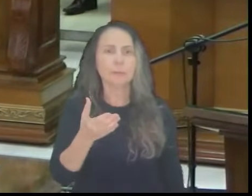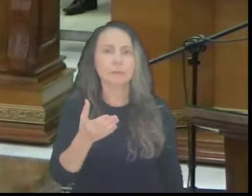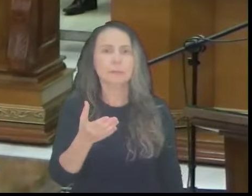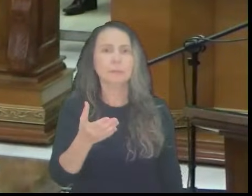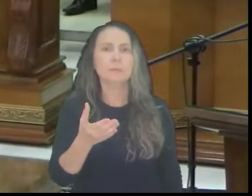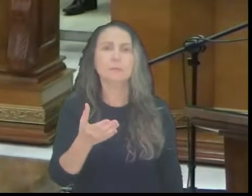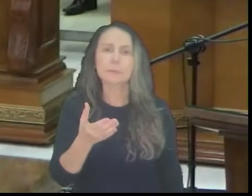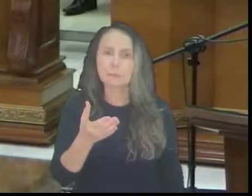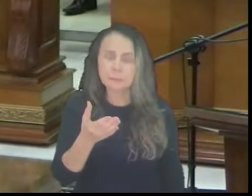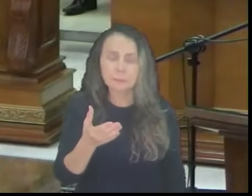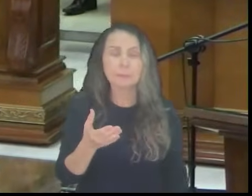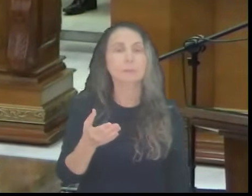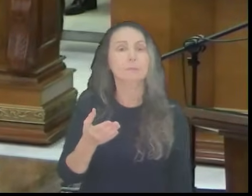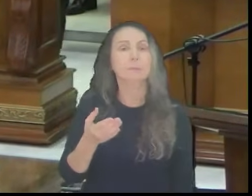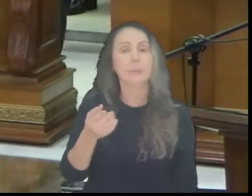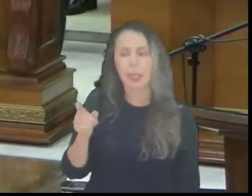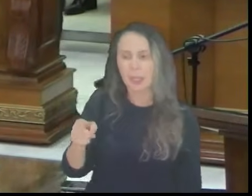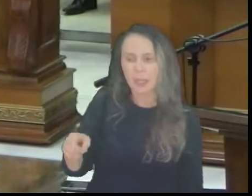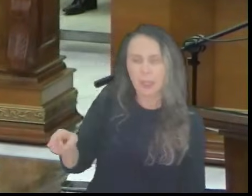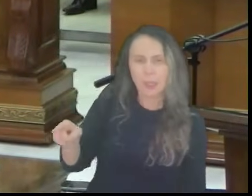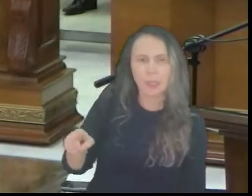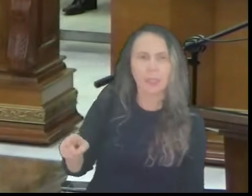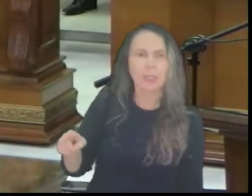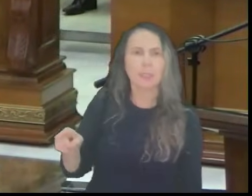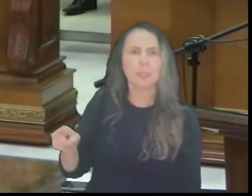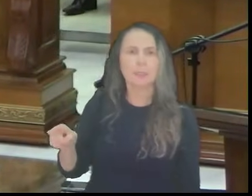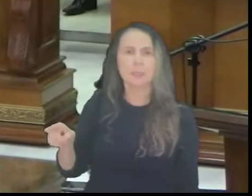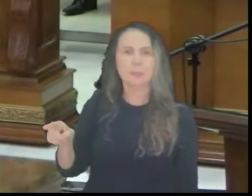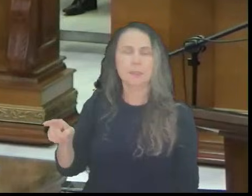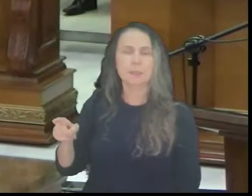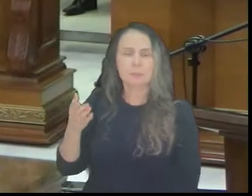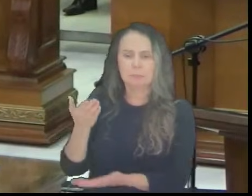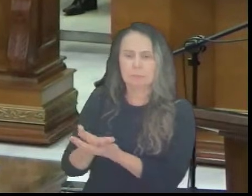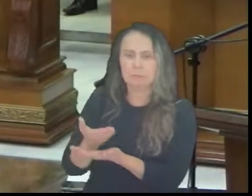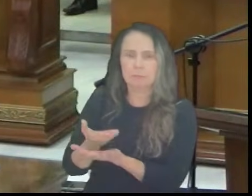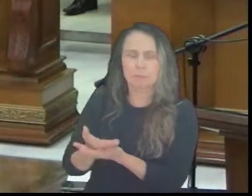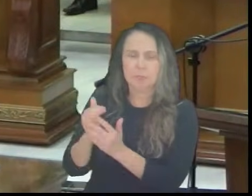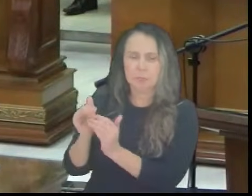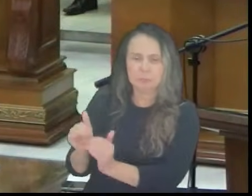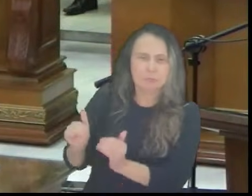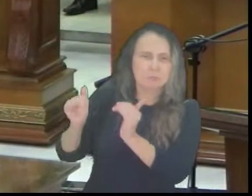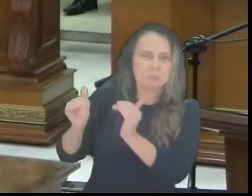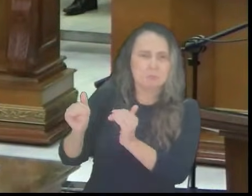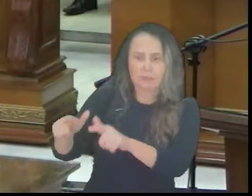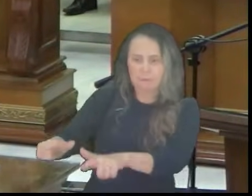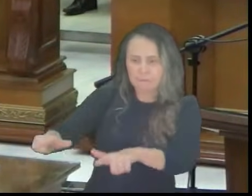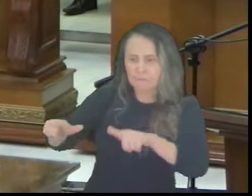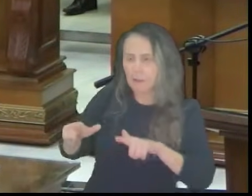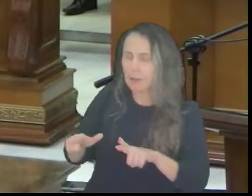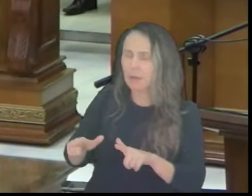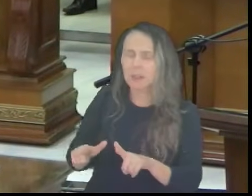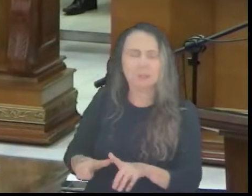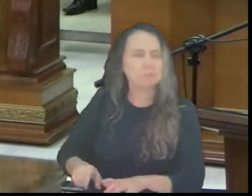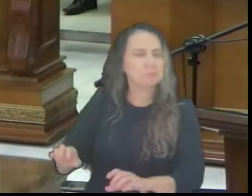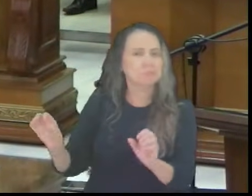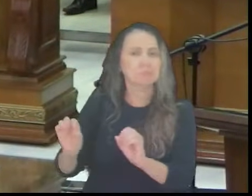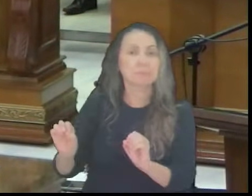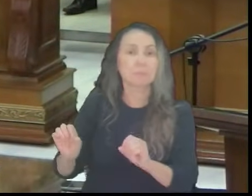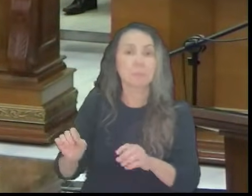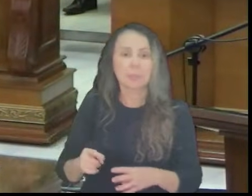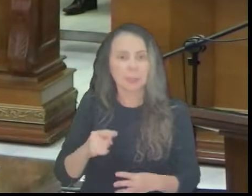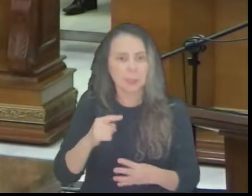eram homens sem letras e indoutos, se maravilharam